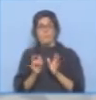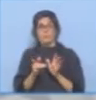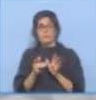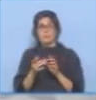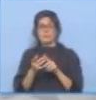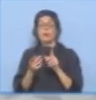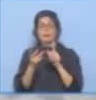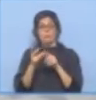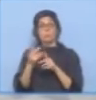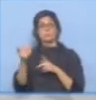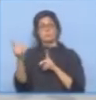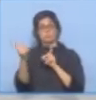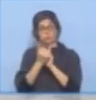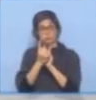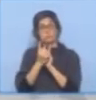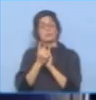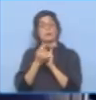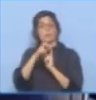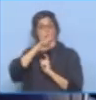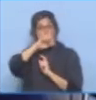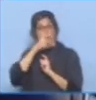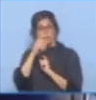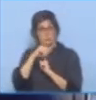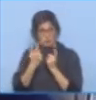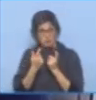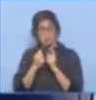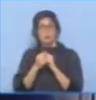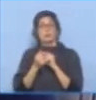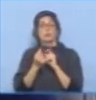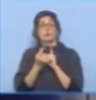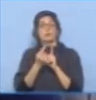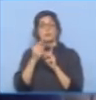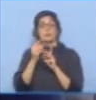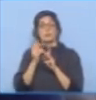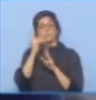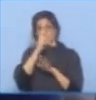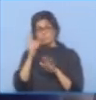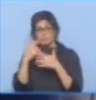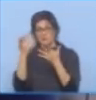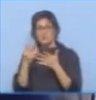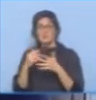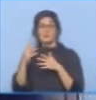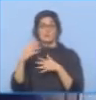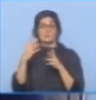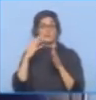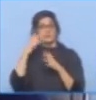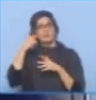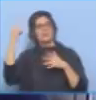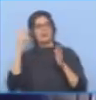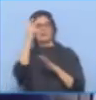a embaixadora, também com o Sr. Patriarca, com o nosso bispo, não é? Também esteve connosco a enviar-nos, dar-nos a bênção de envio para esta peregrinação.